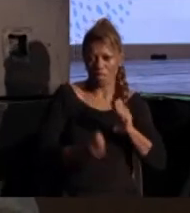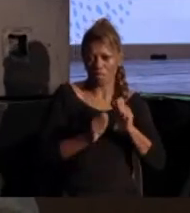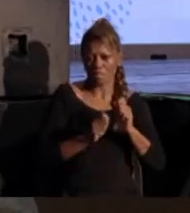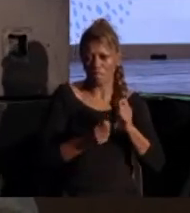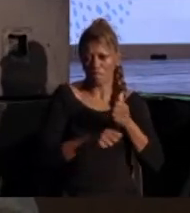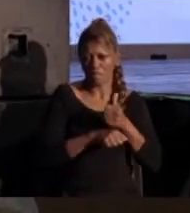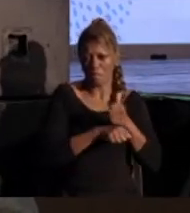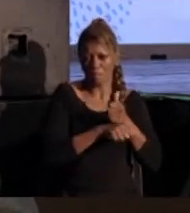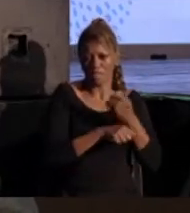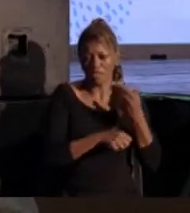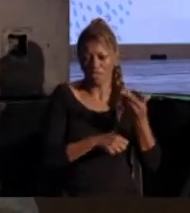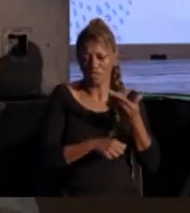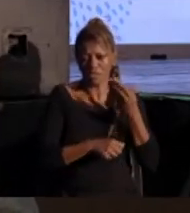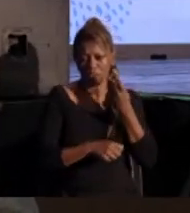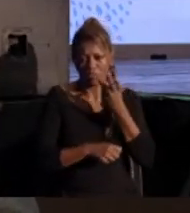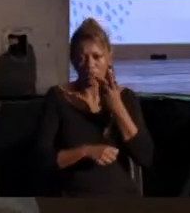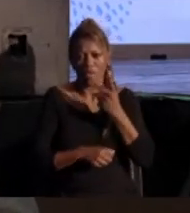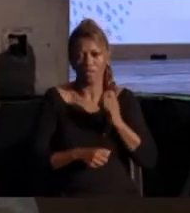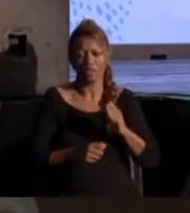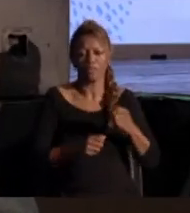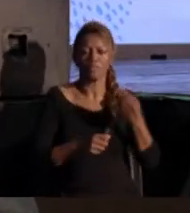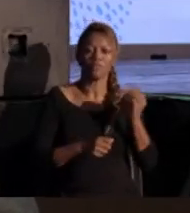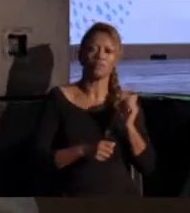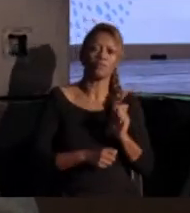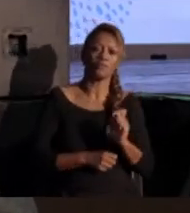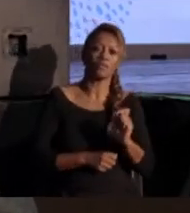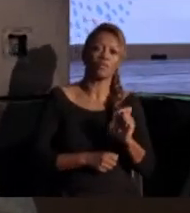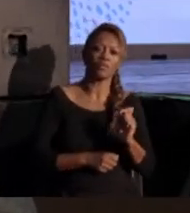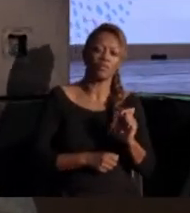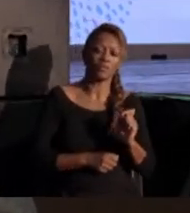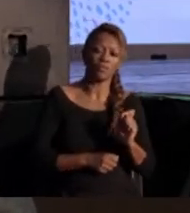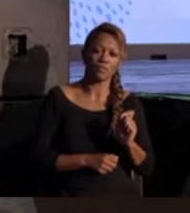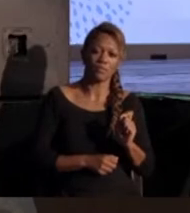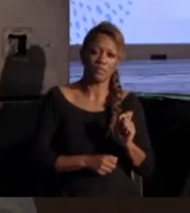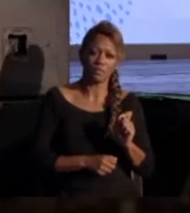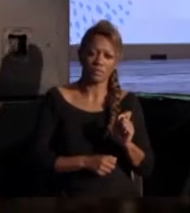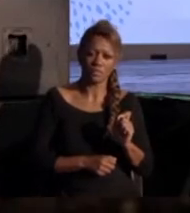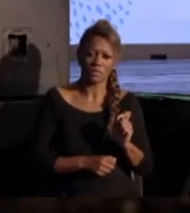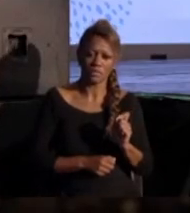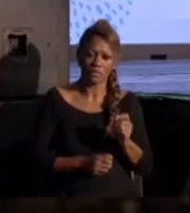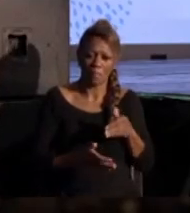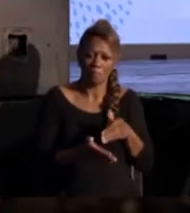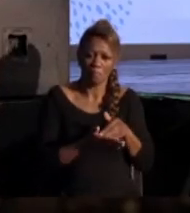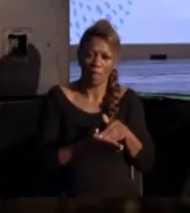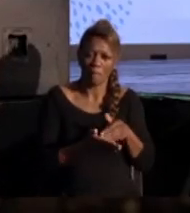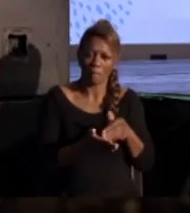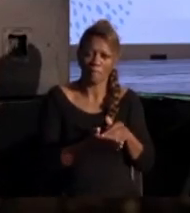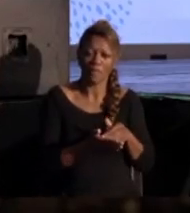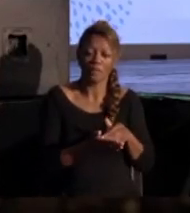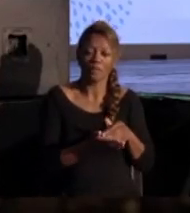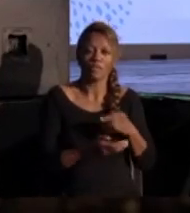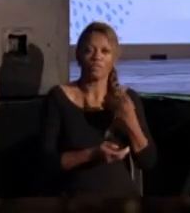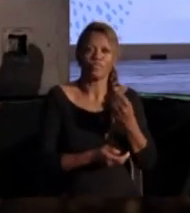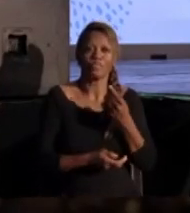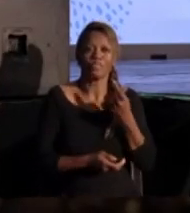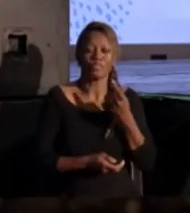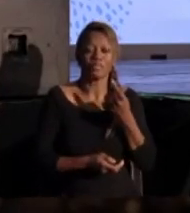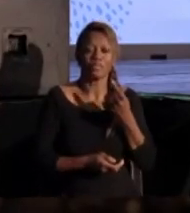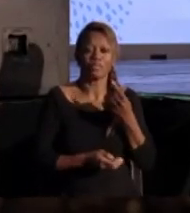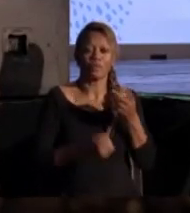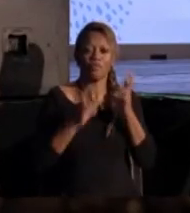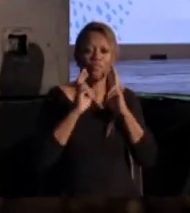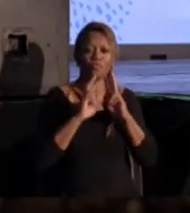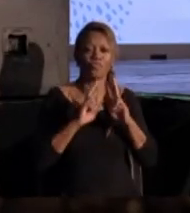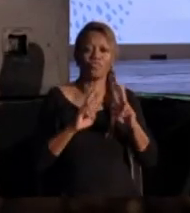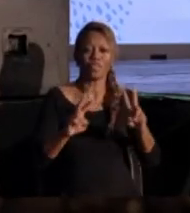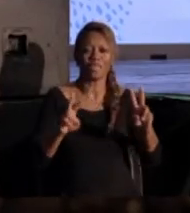e a boca como um território, que nesse caso são territórios que são mutilados, o quanto visto do